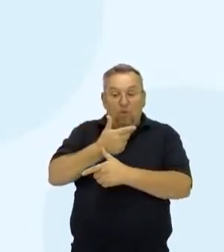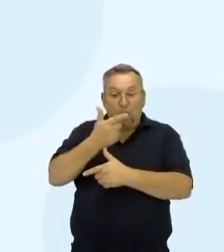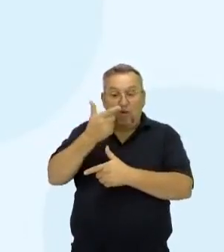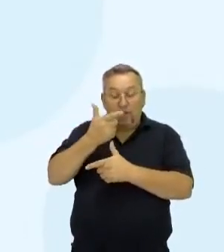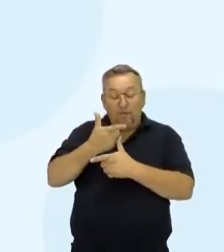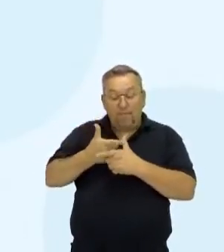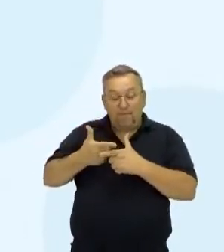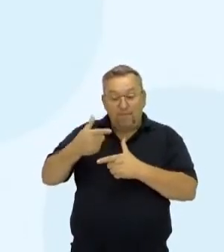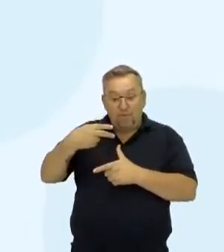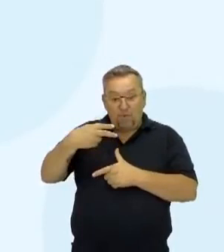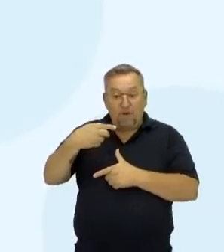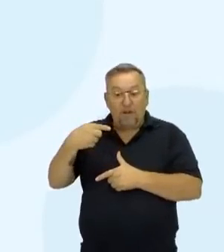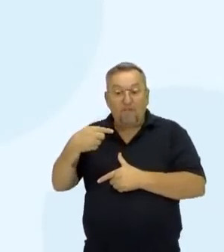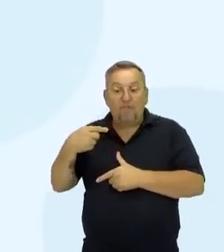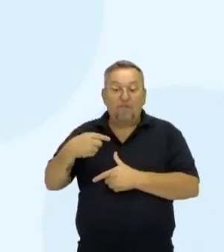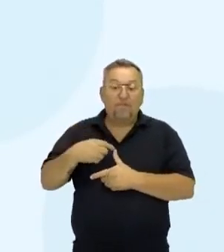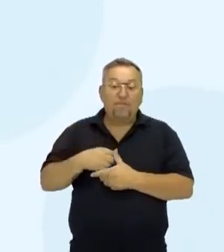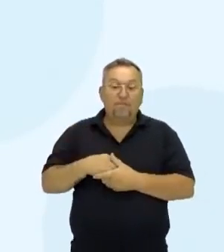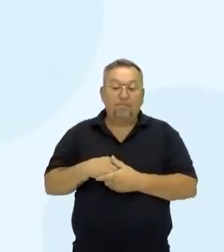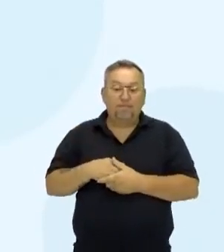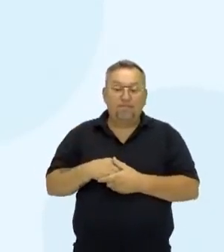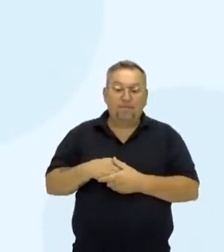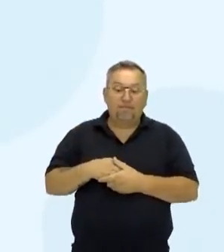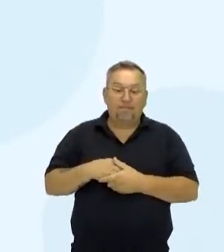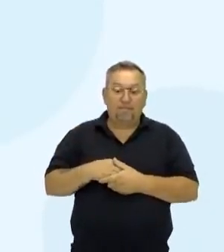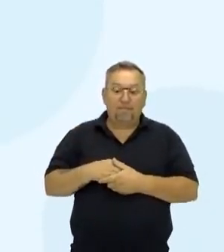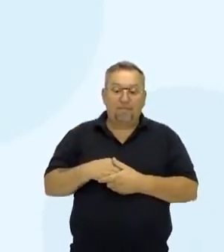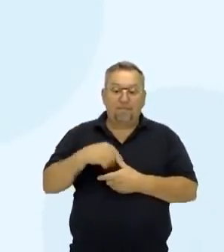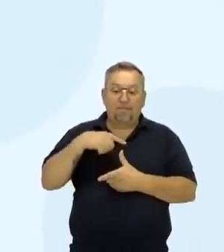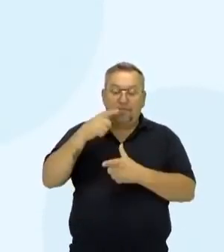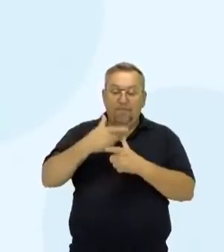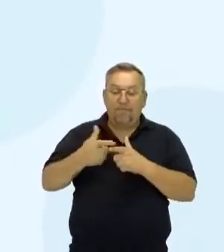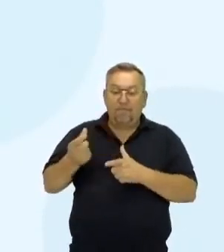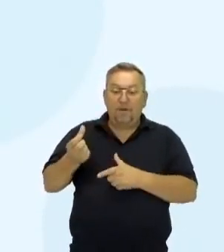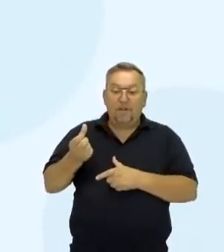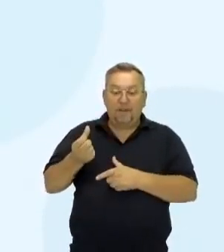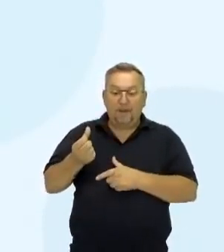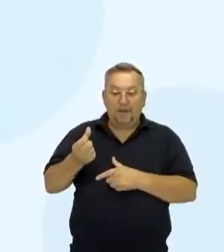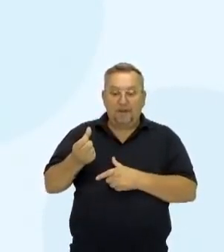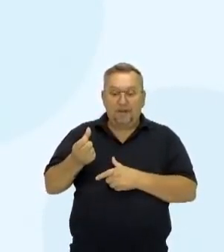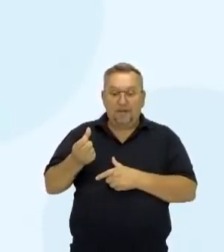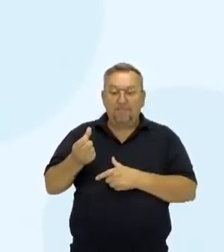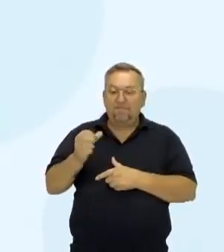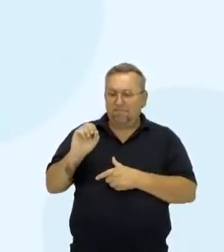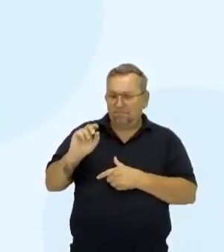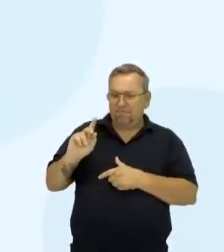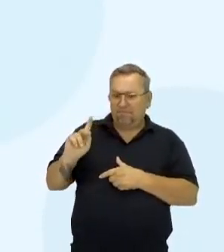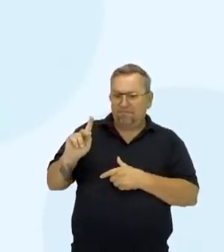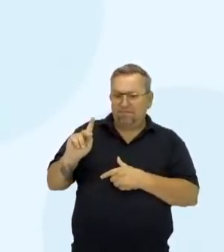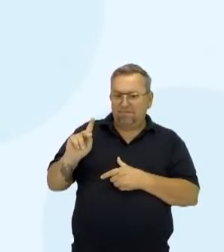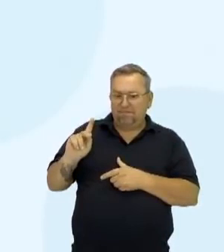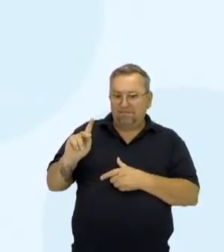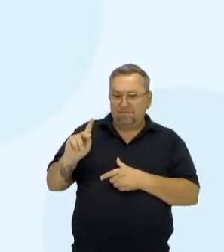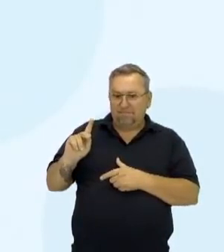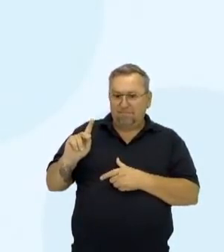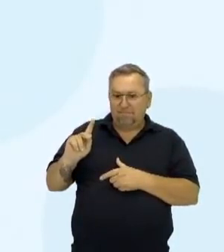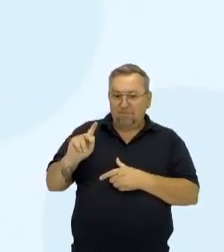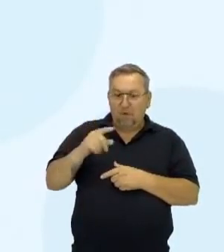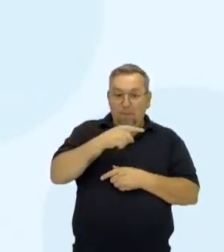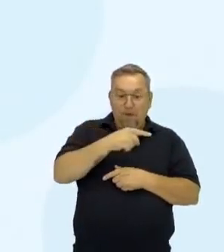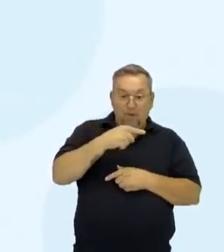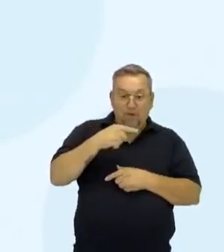negativo divide o 2 negativo. Então, 12 dividido por 2 é 6. Ok. Dois sinais